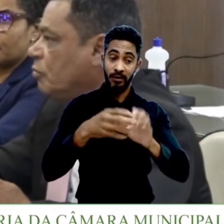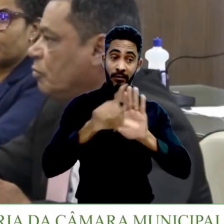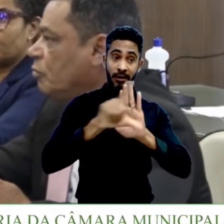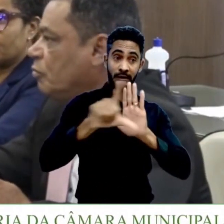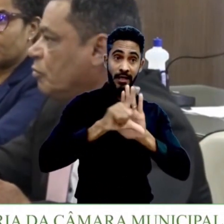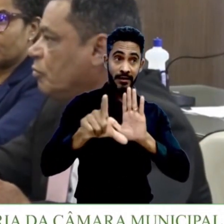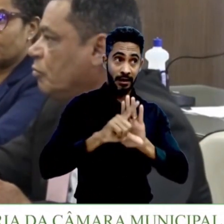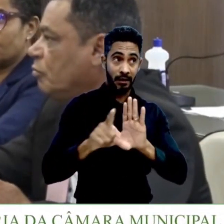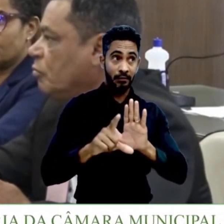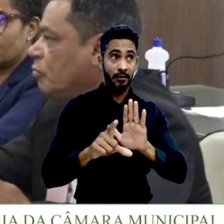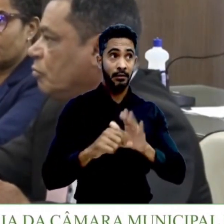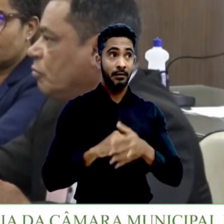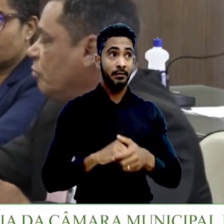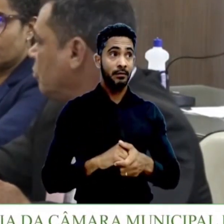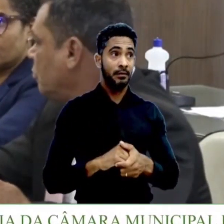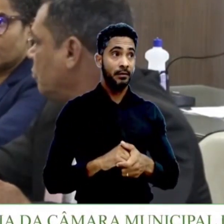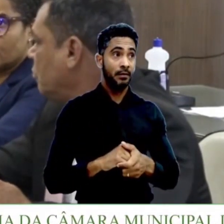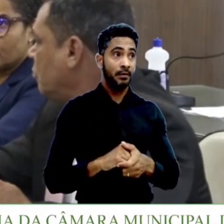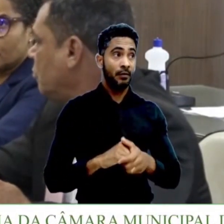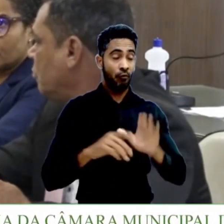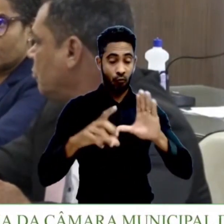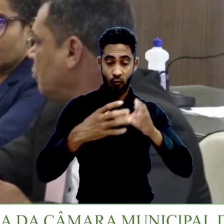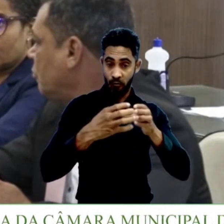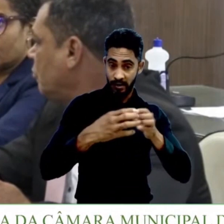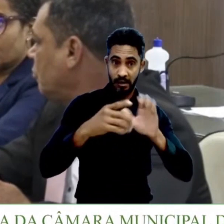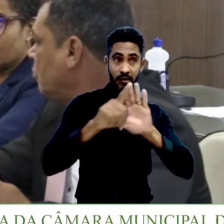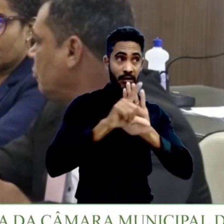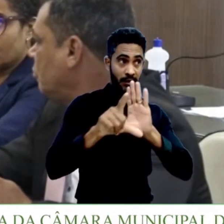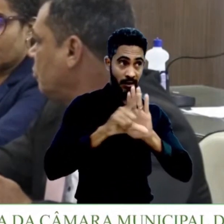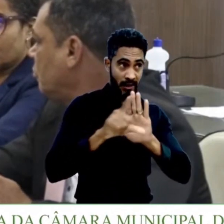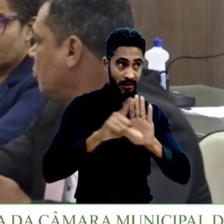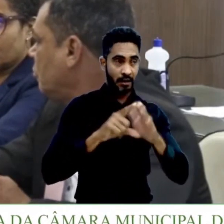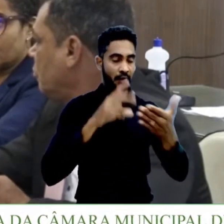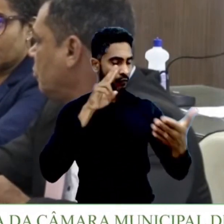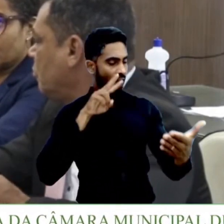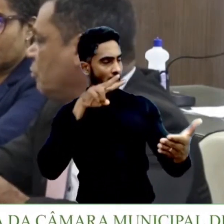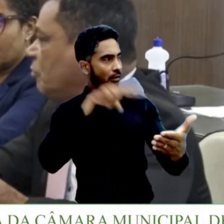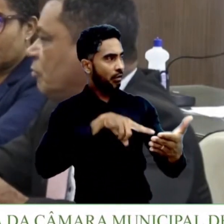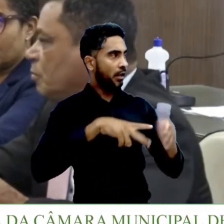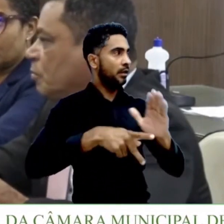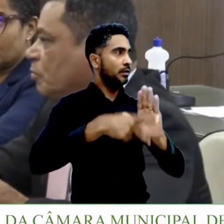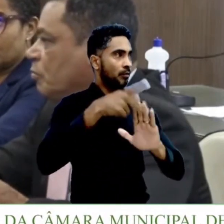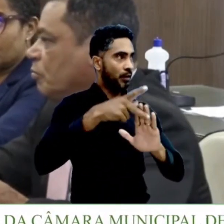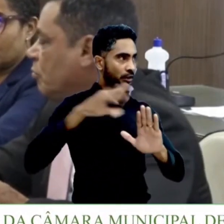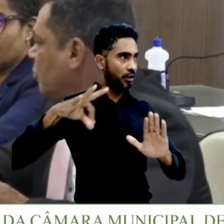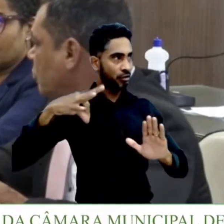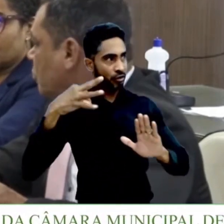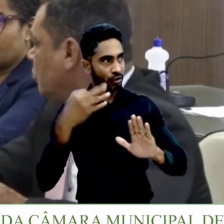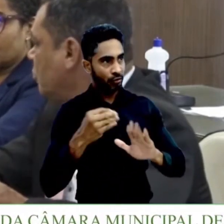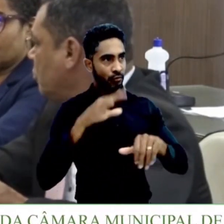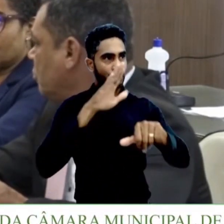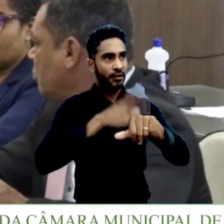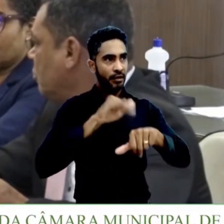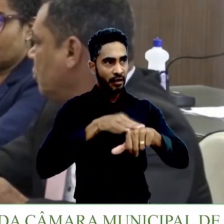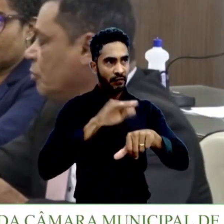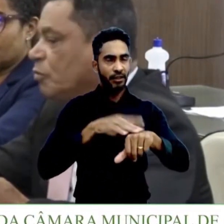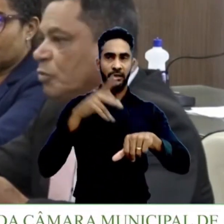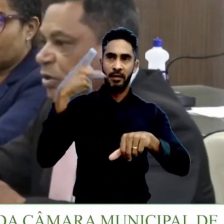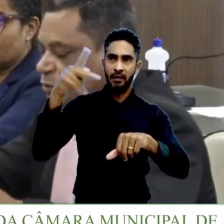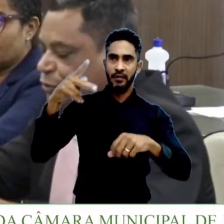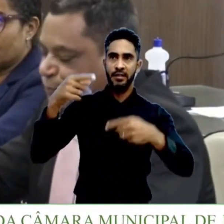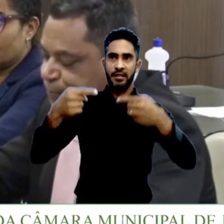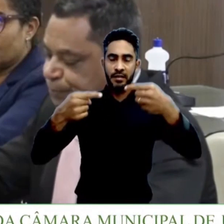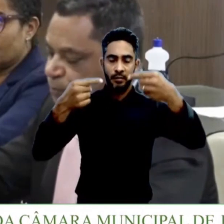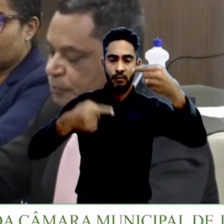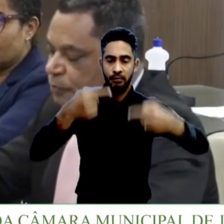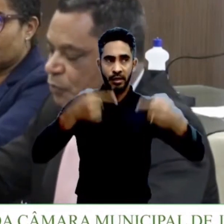Legislação. Aí é atropelar as coisas. A Comissão de Legislação vai inteirar de todo o projeto e vai chamar vocês para